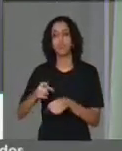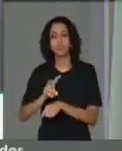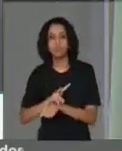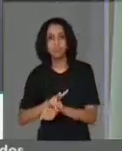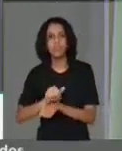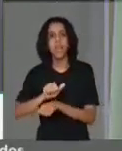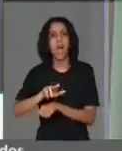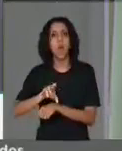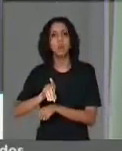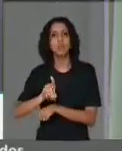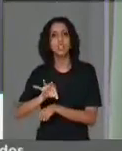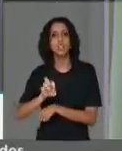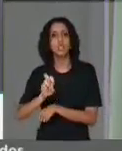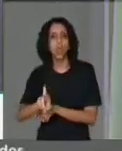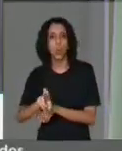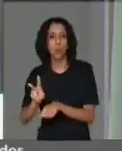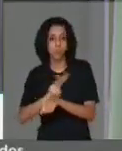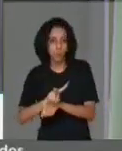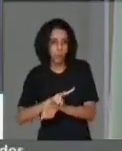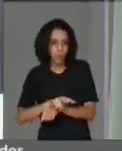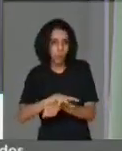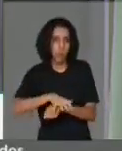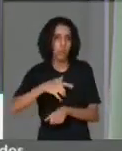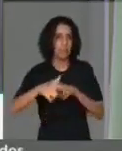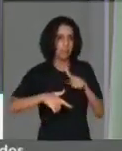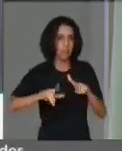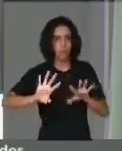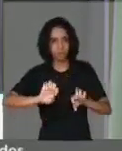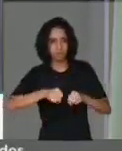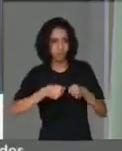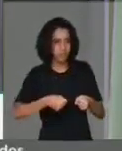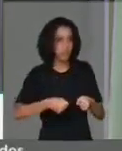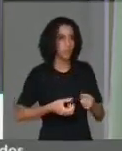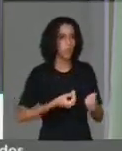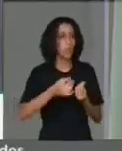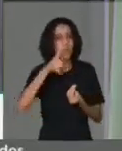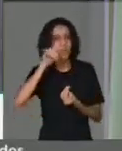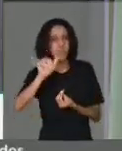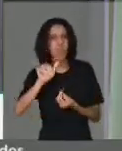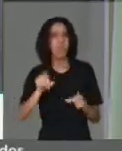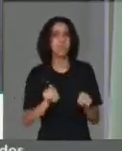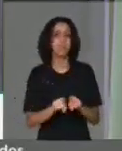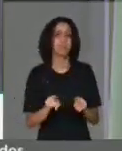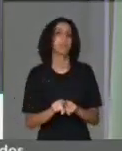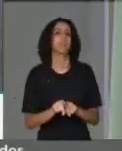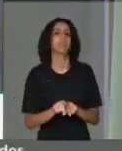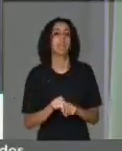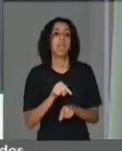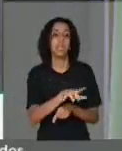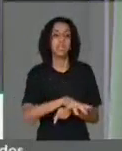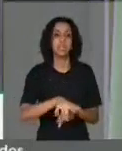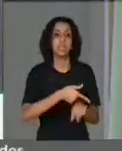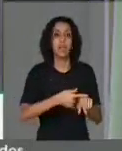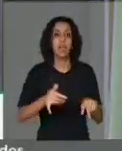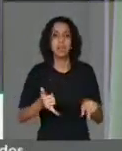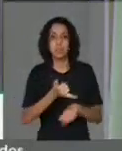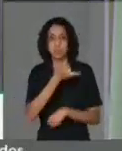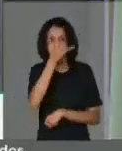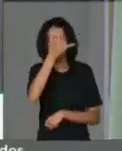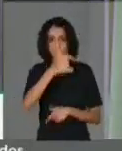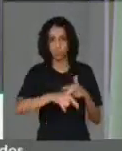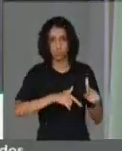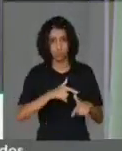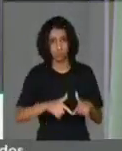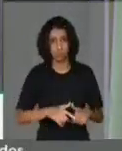dos auditores fiscais do trabalho dedicados à prevenção e ao combate a esses acidentes.